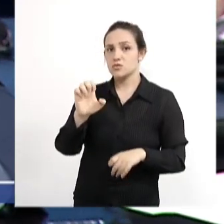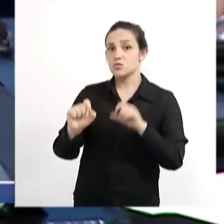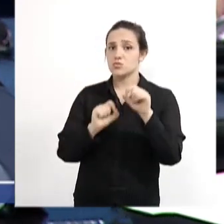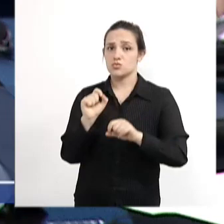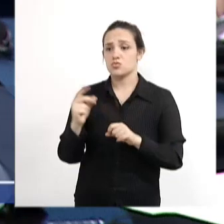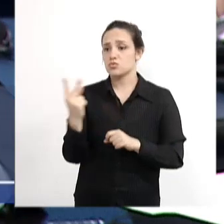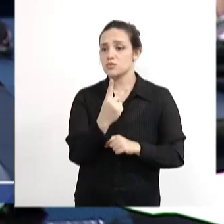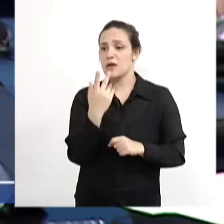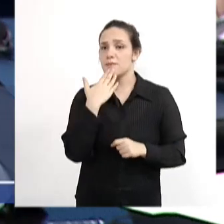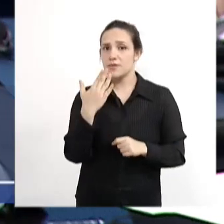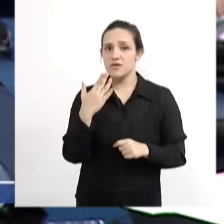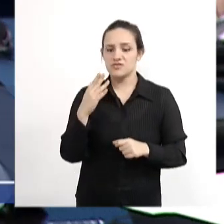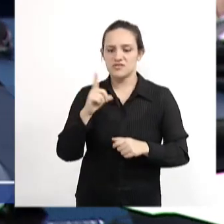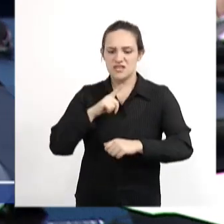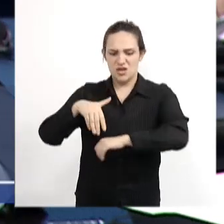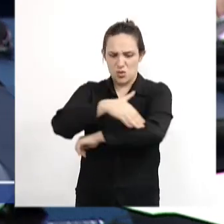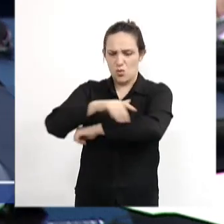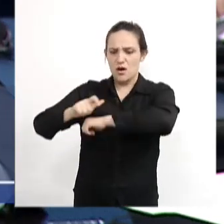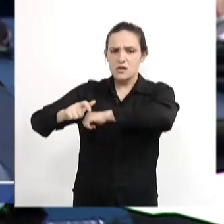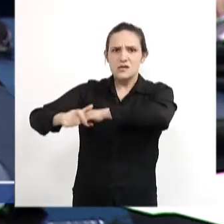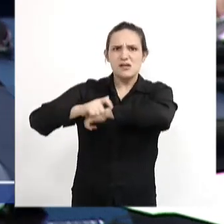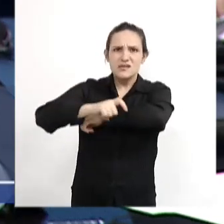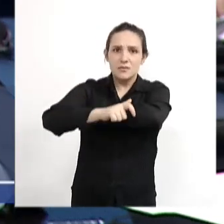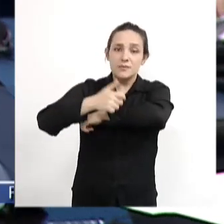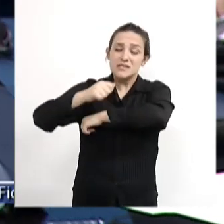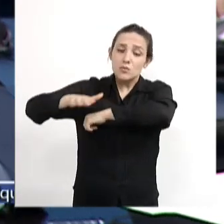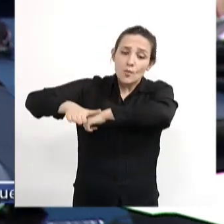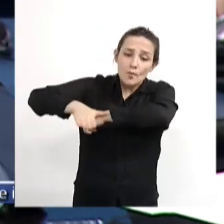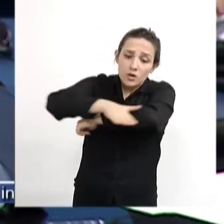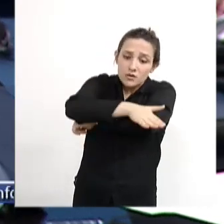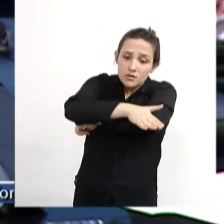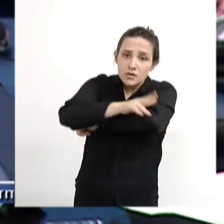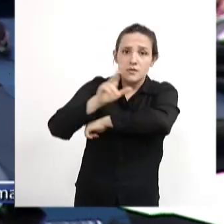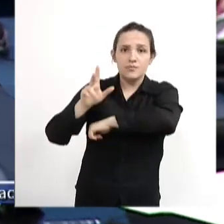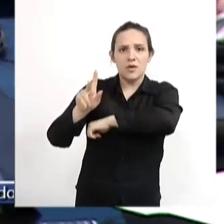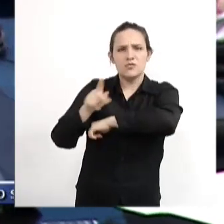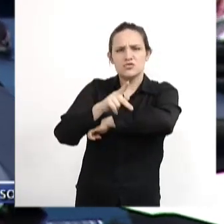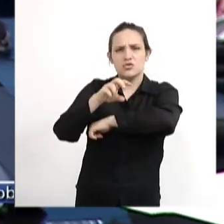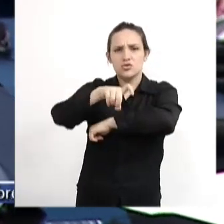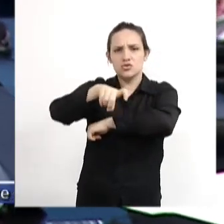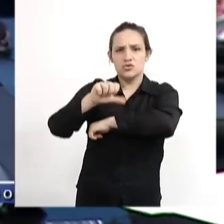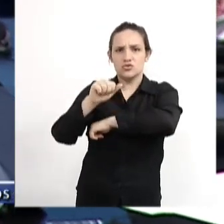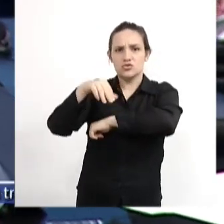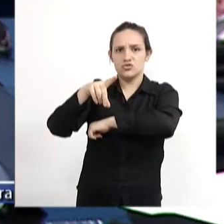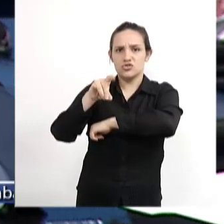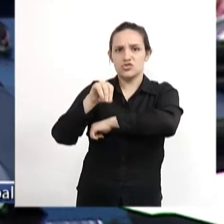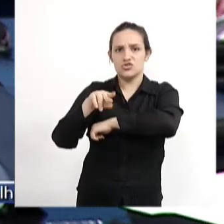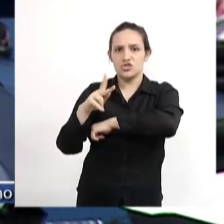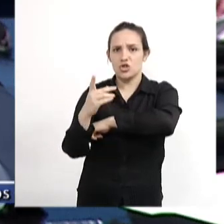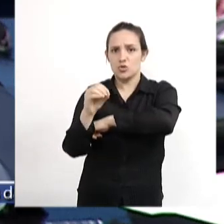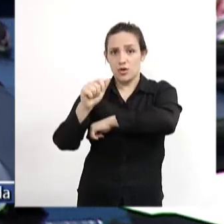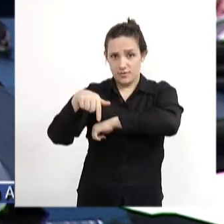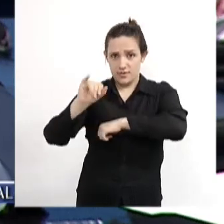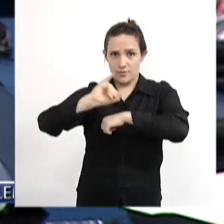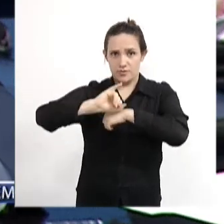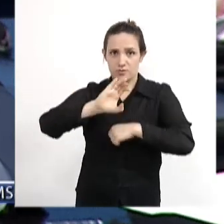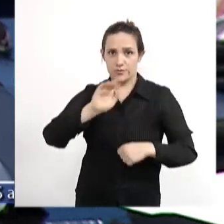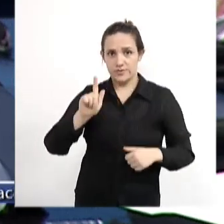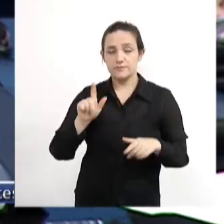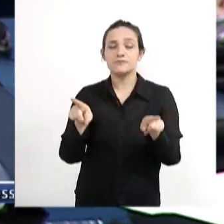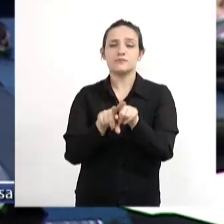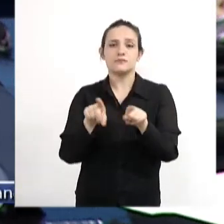executada a Operação Tapa Buraco, toda a extensão da rua Professor Xandinho, no bairro Vila Antônio Vendas, nessa capital.